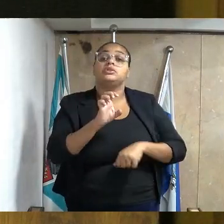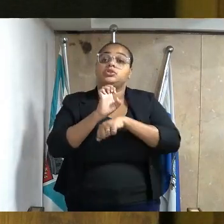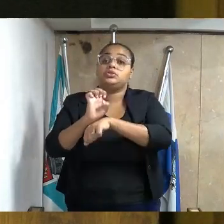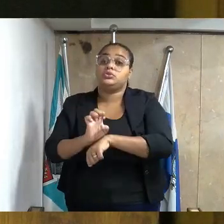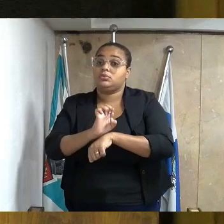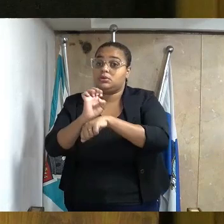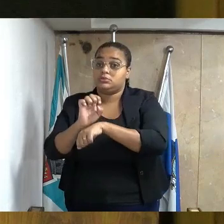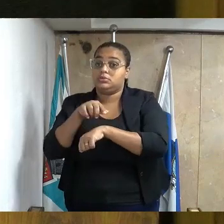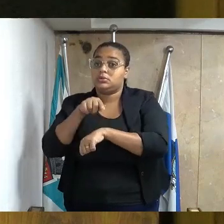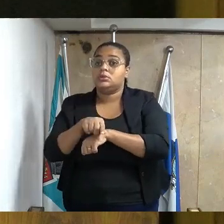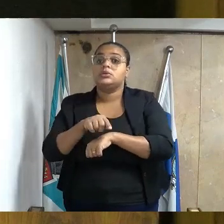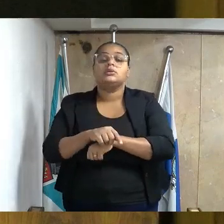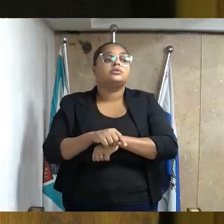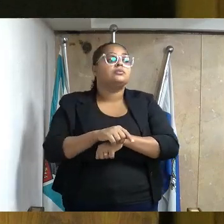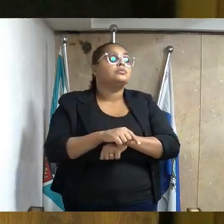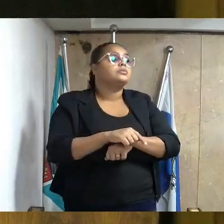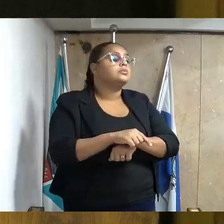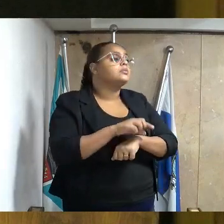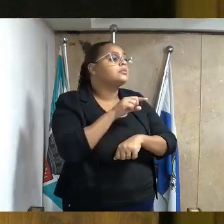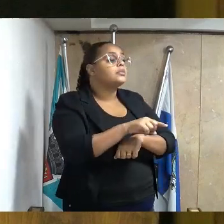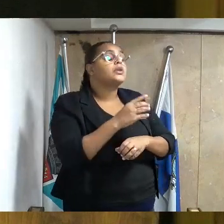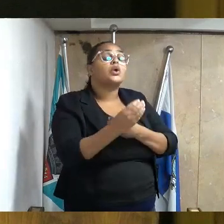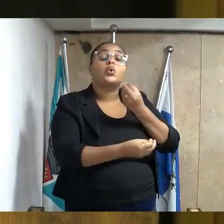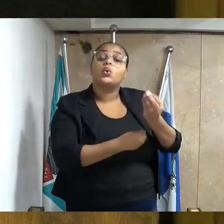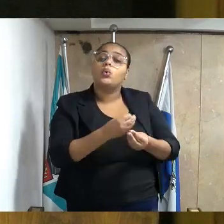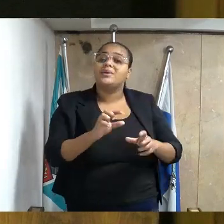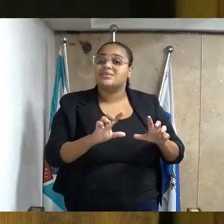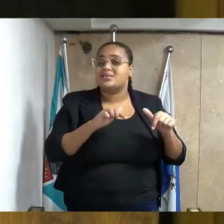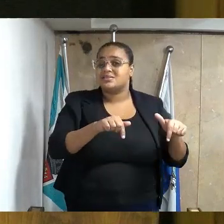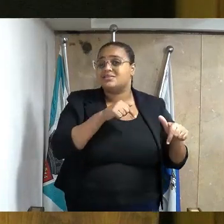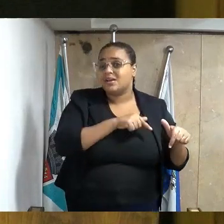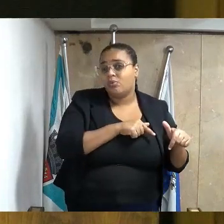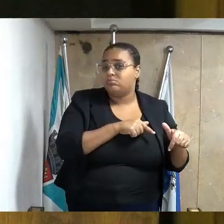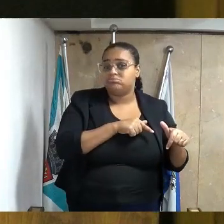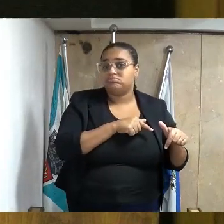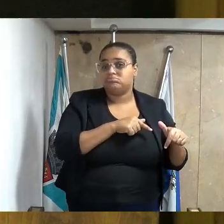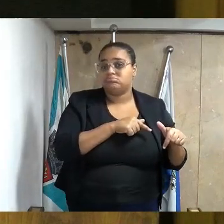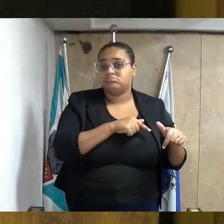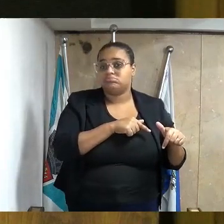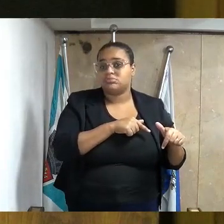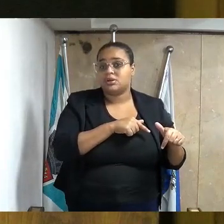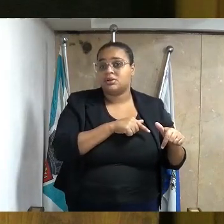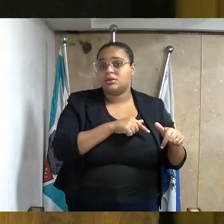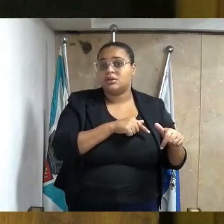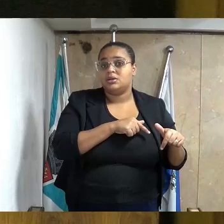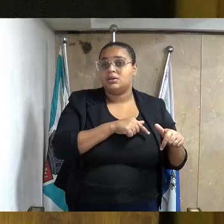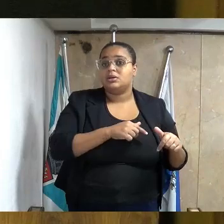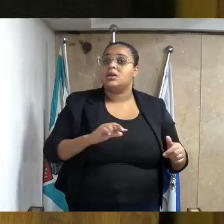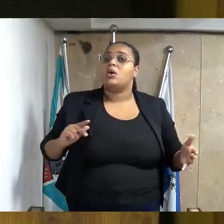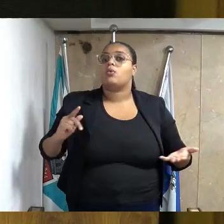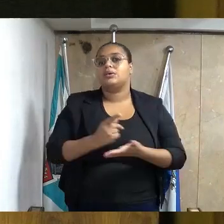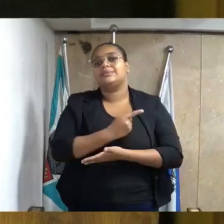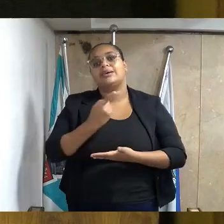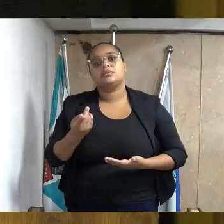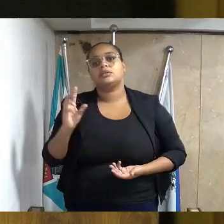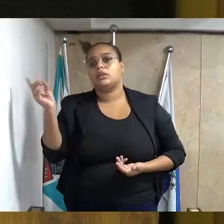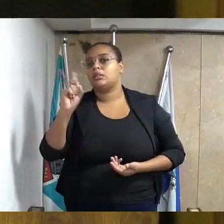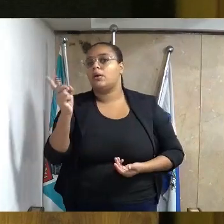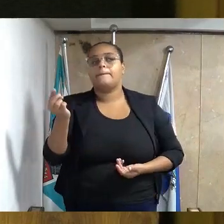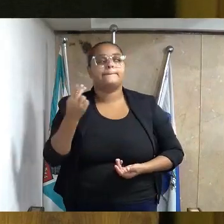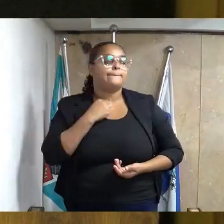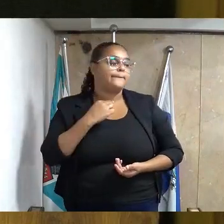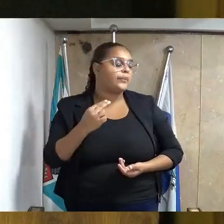Estado, com essa forma de agir e de arrecadar, não